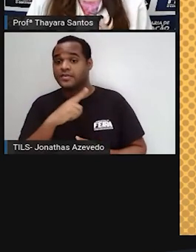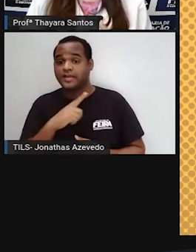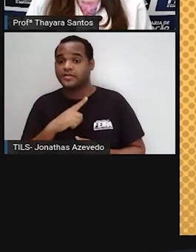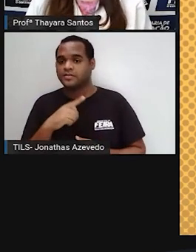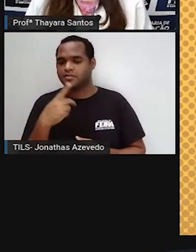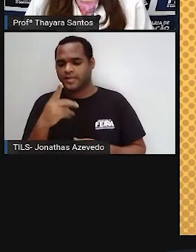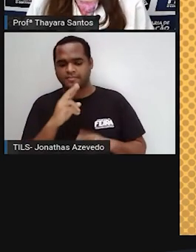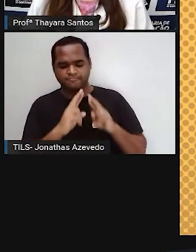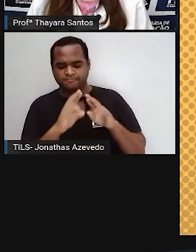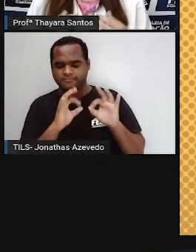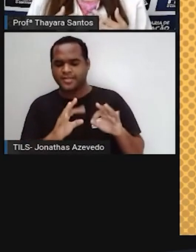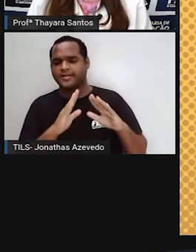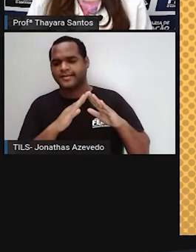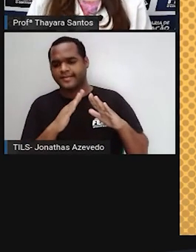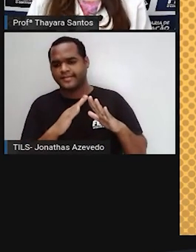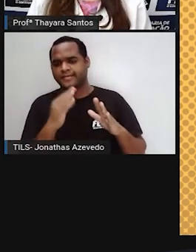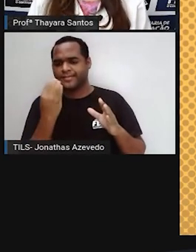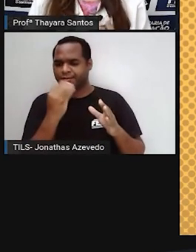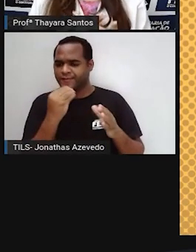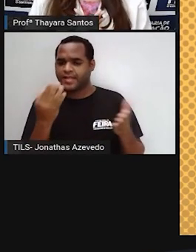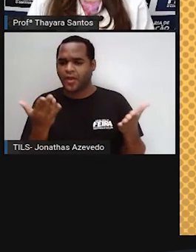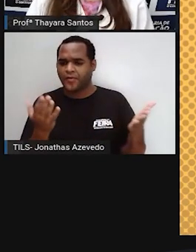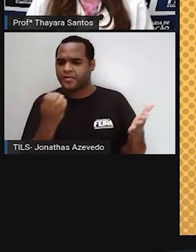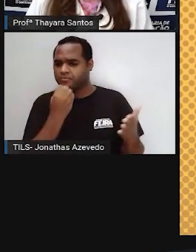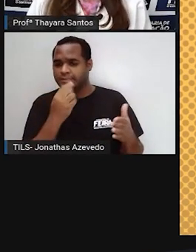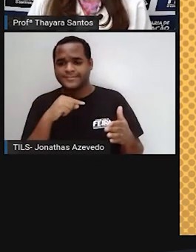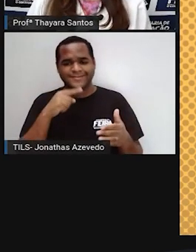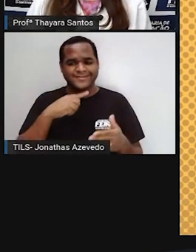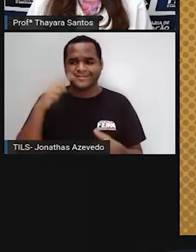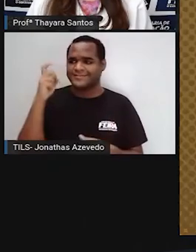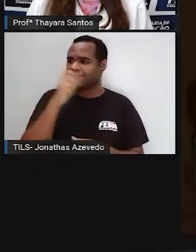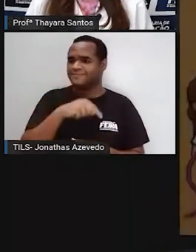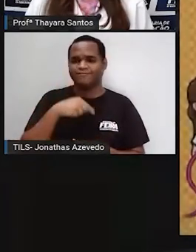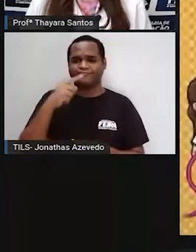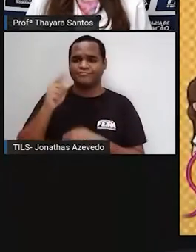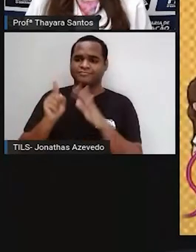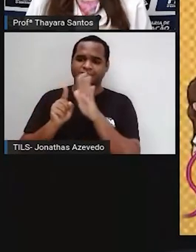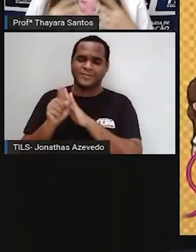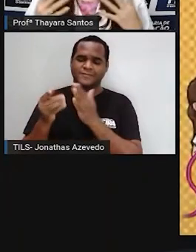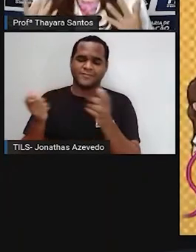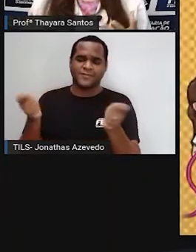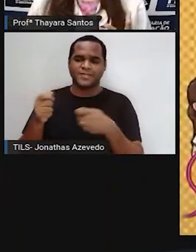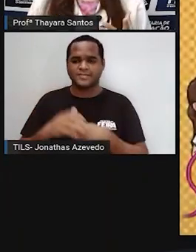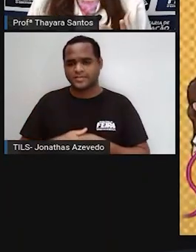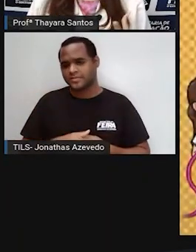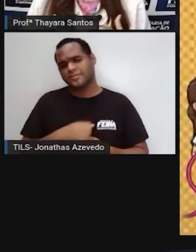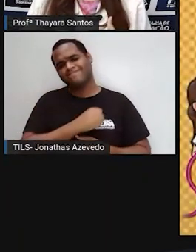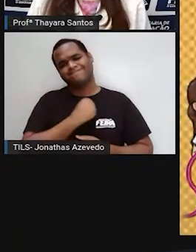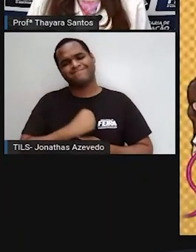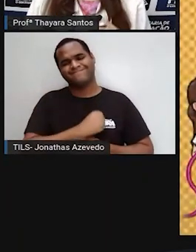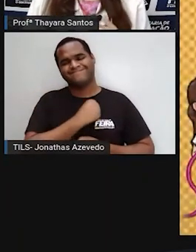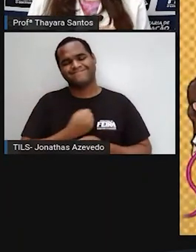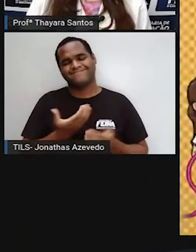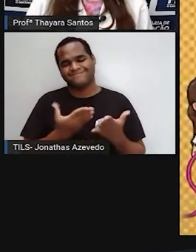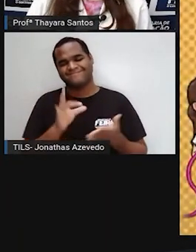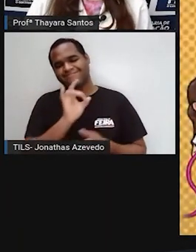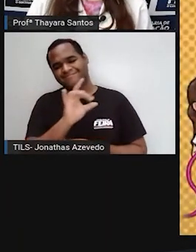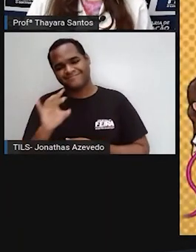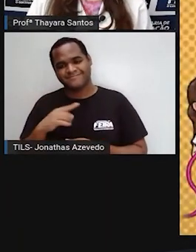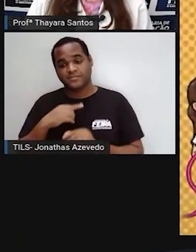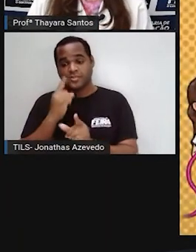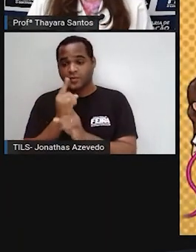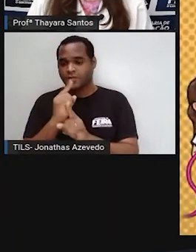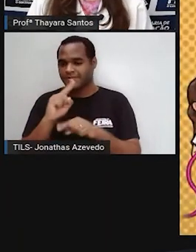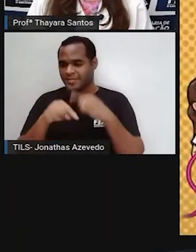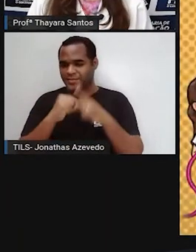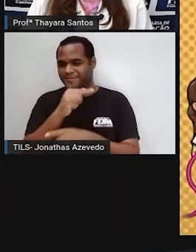façam as atividades de casa, aproveitem esse momento para tirar as dúvidas. Eu vou ficar aqui morrendo de saudade de vocês, mas a gente já tem um encontro